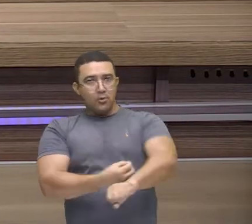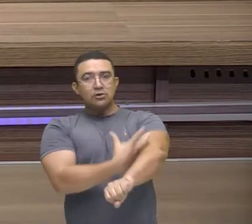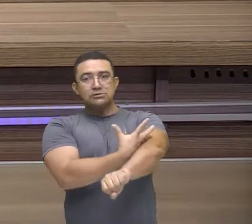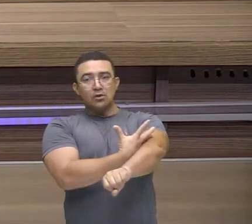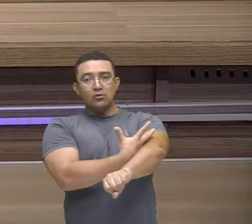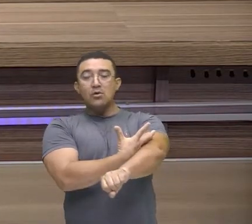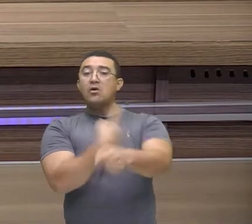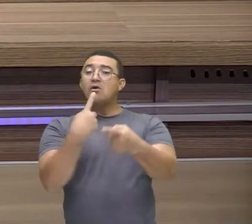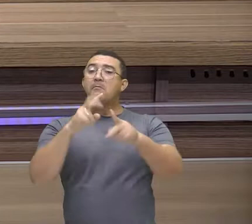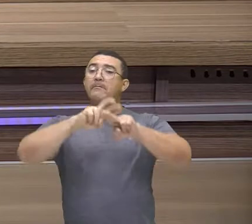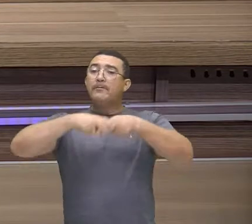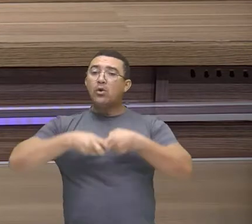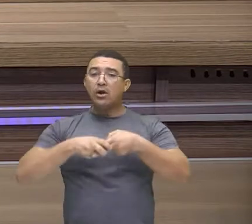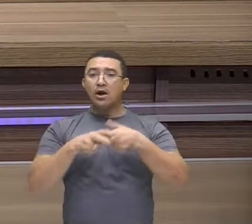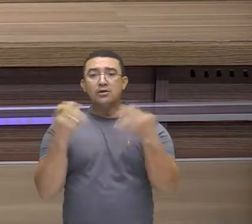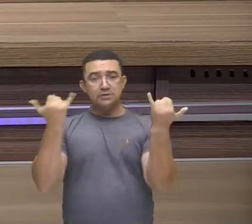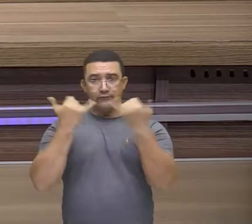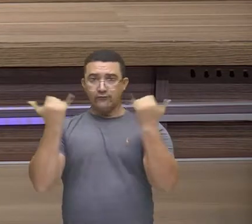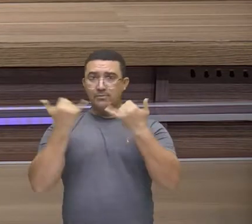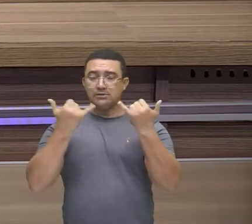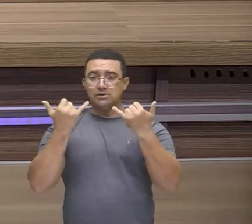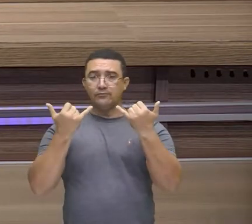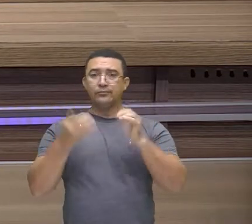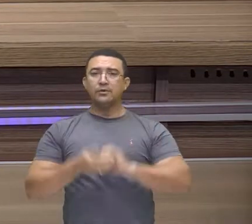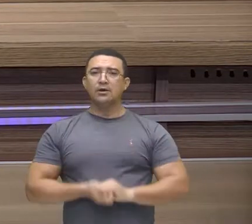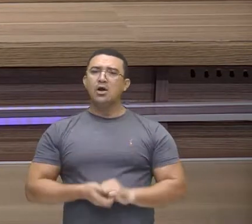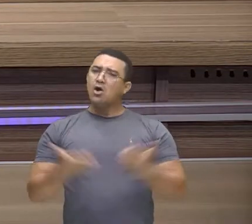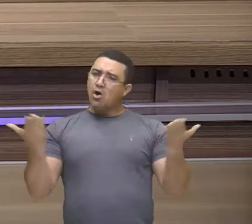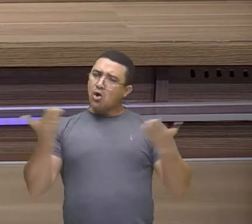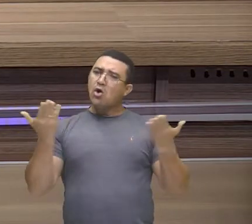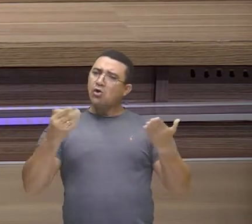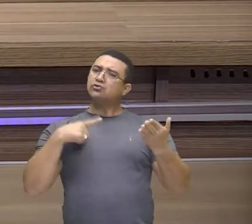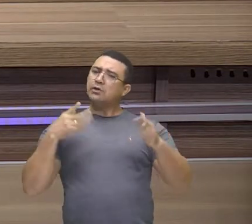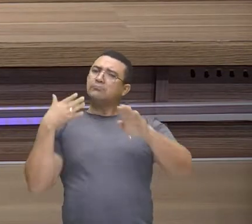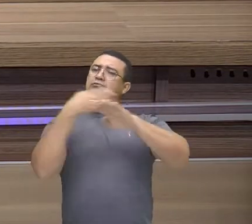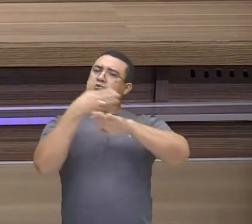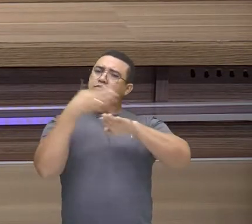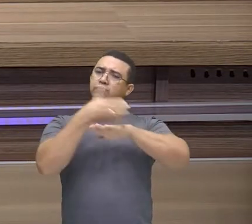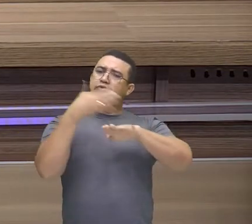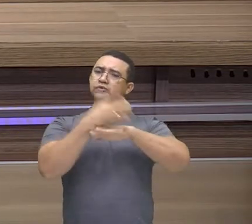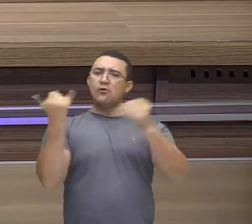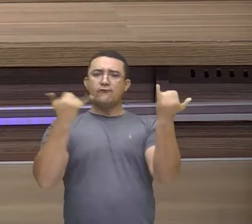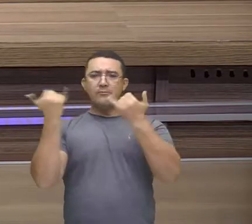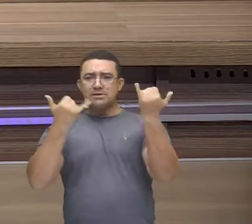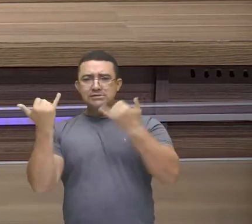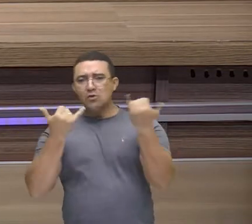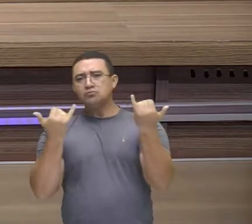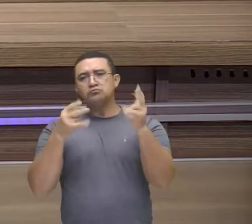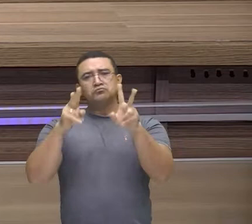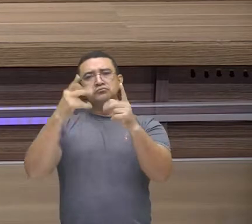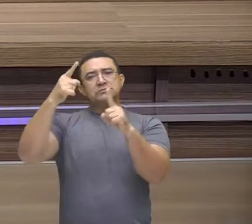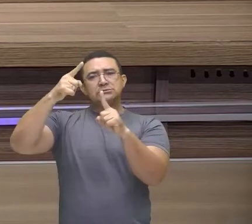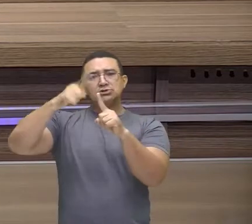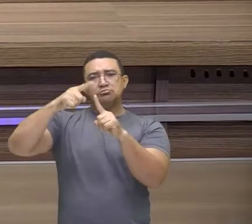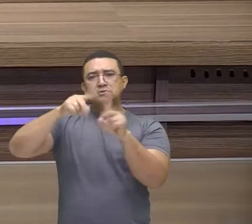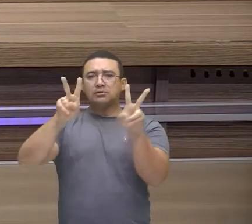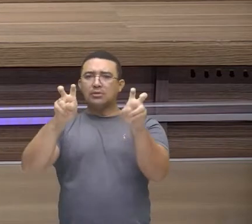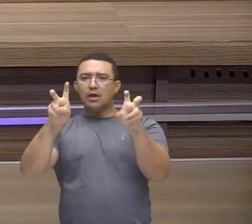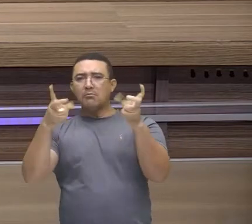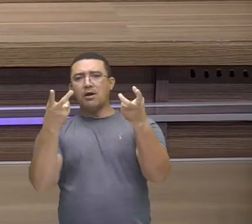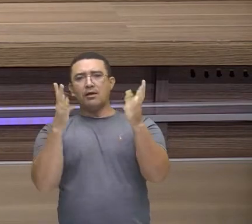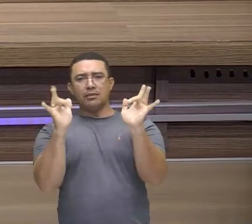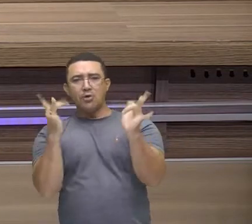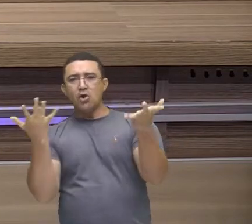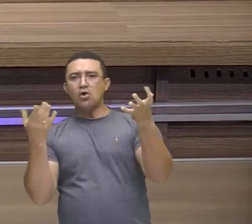informação. Então, hoje você tem acesso a informação múltiplas, né? De namoro, de grupos